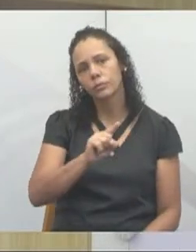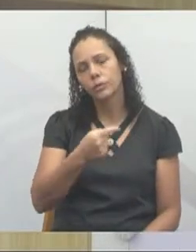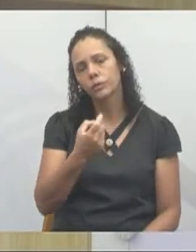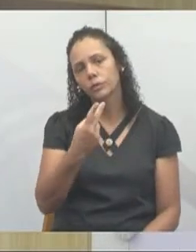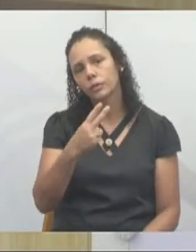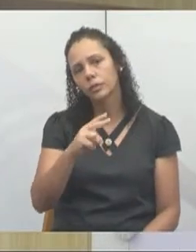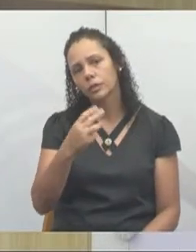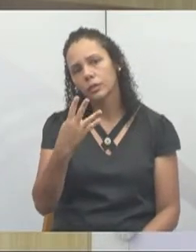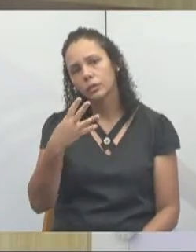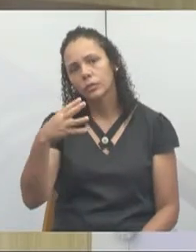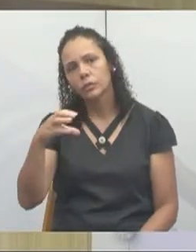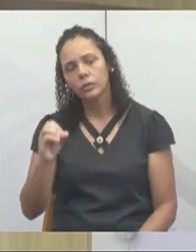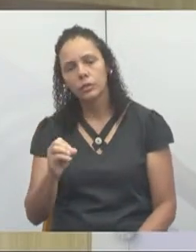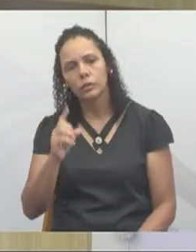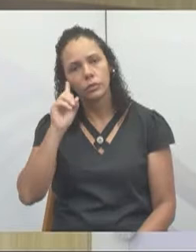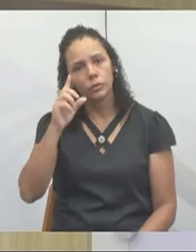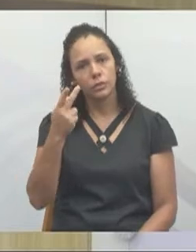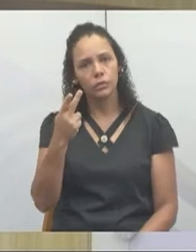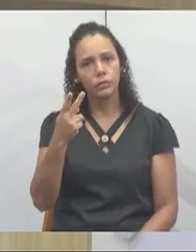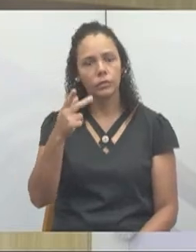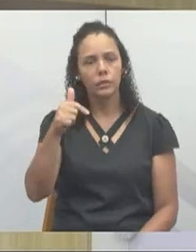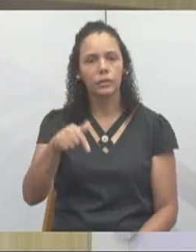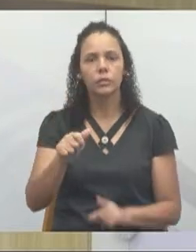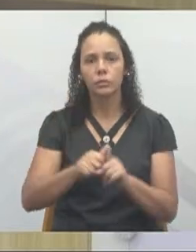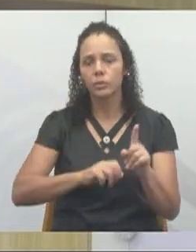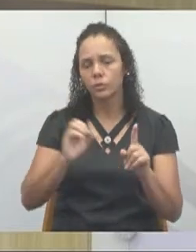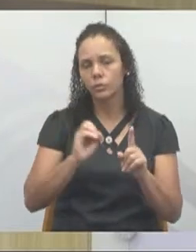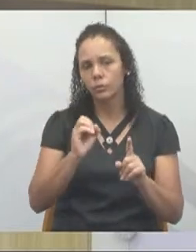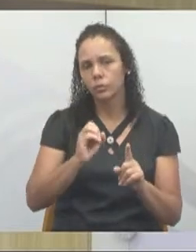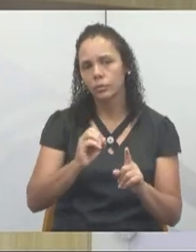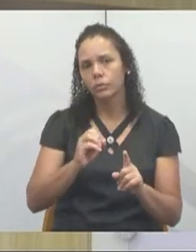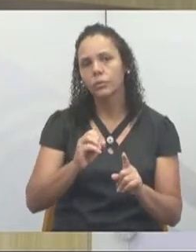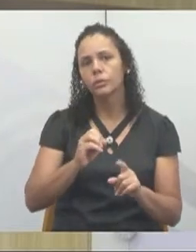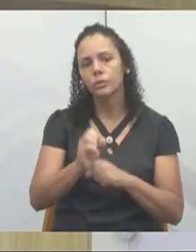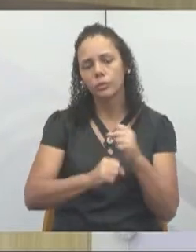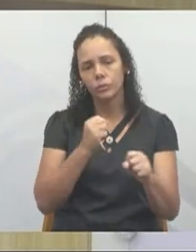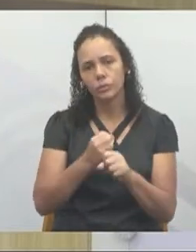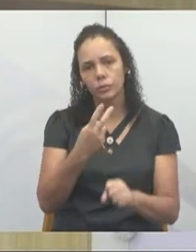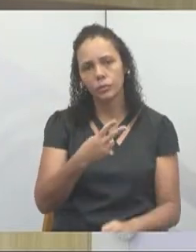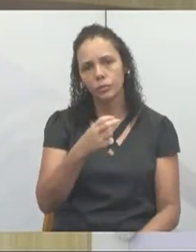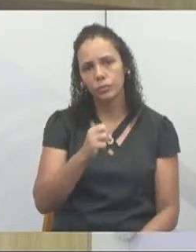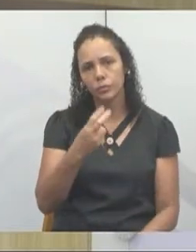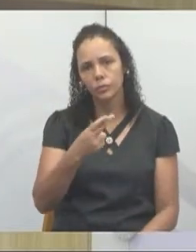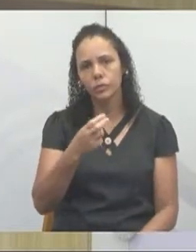1540, de 27 de outubro de 2023, página 84.